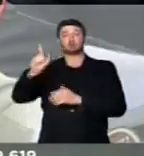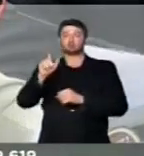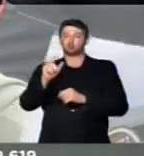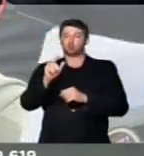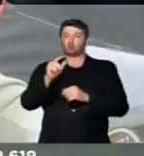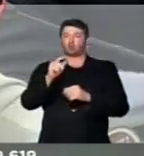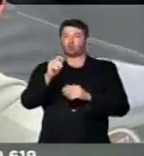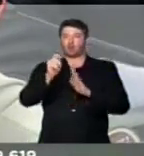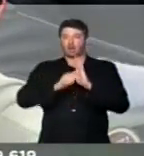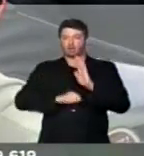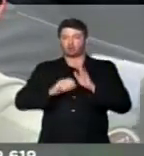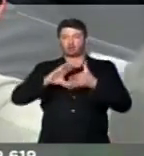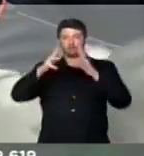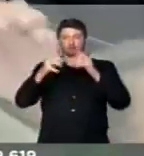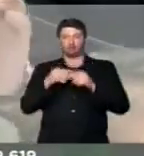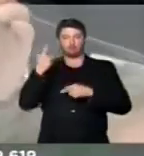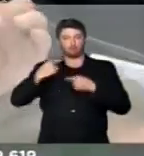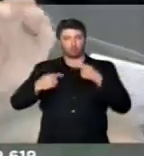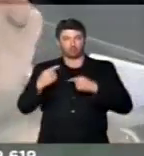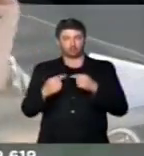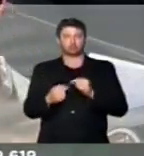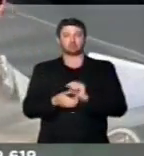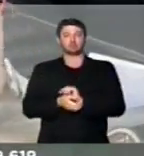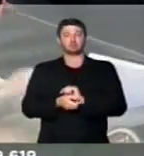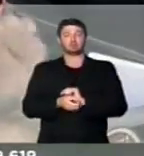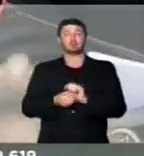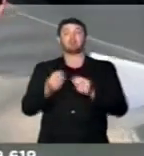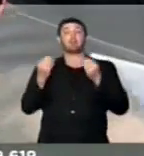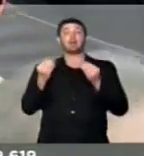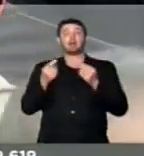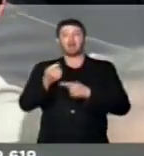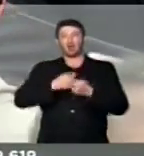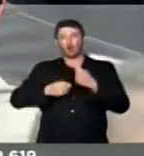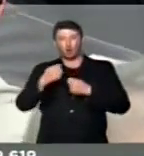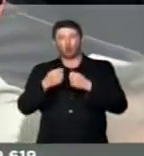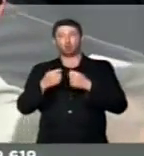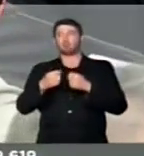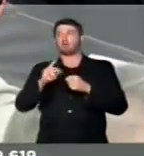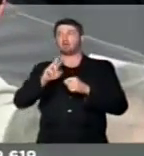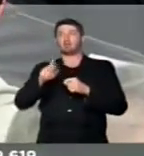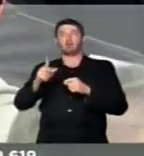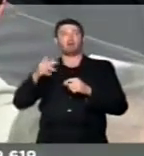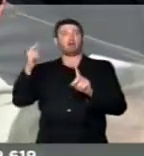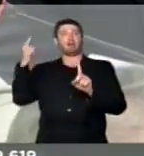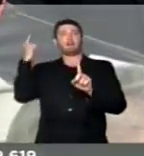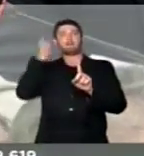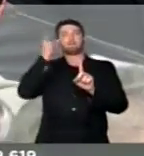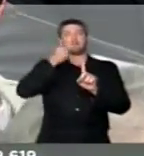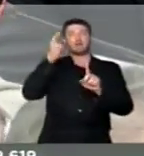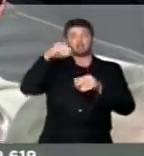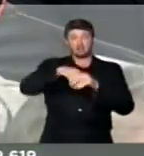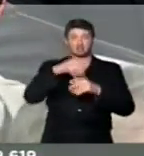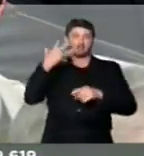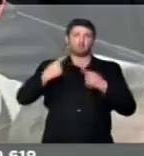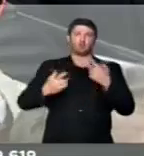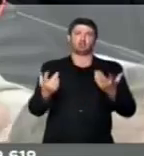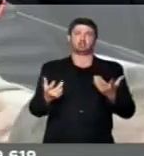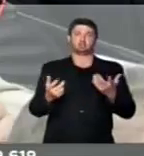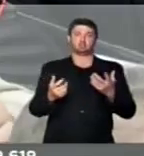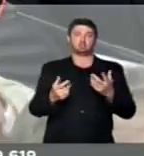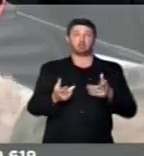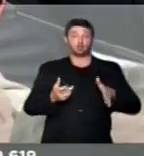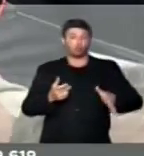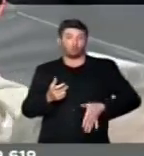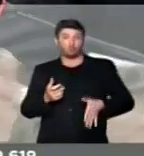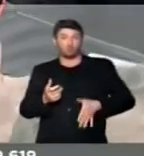da reforma política, para que a economia não continue colonizando a política, para que o tamanho do